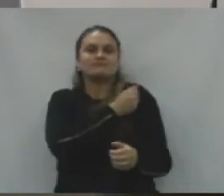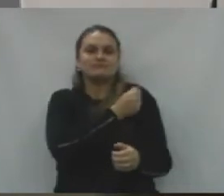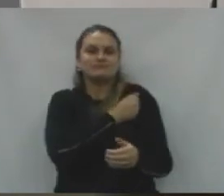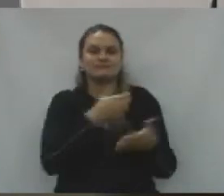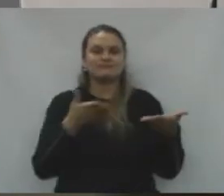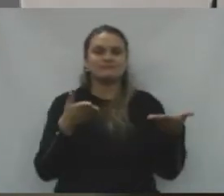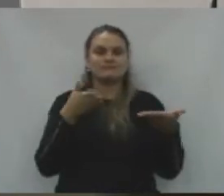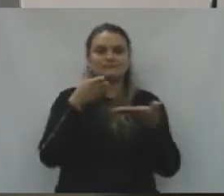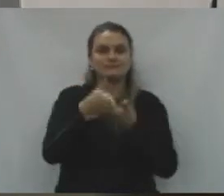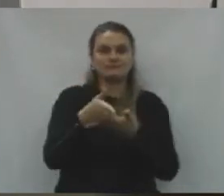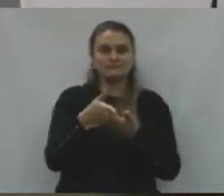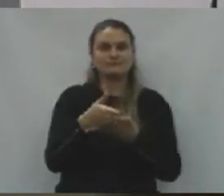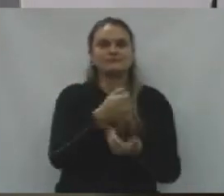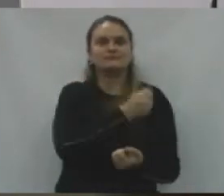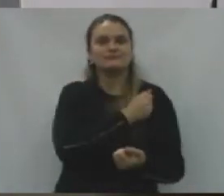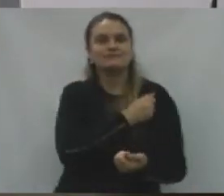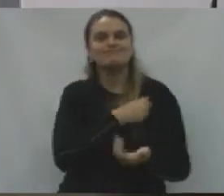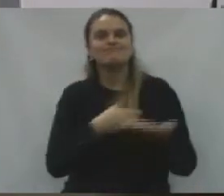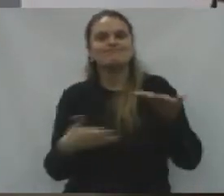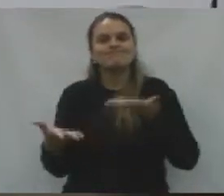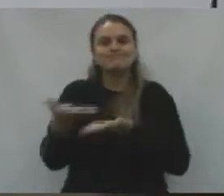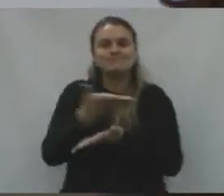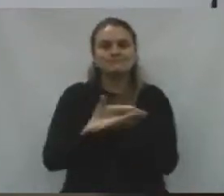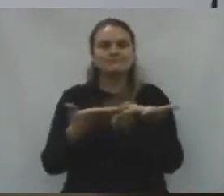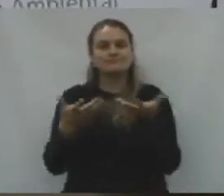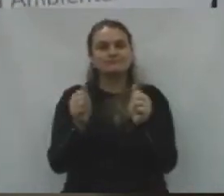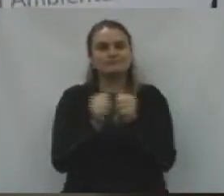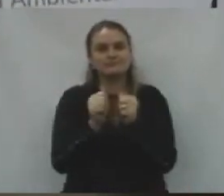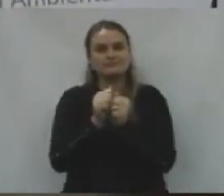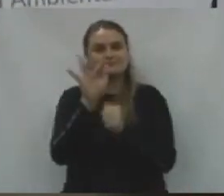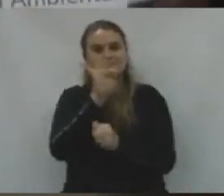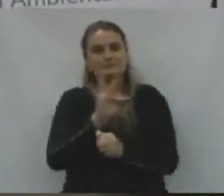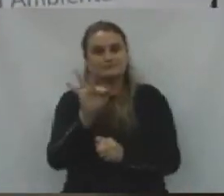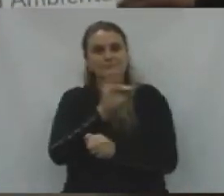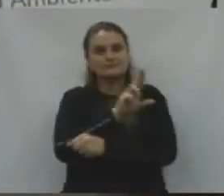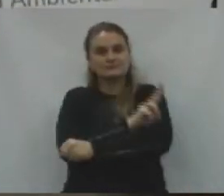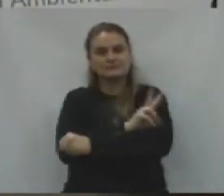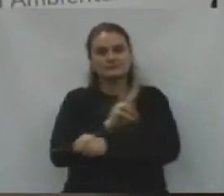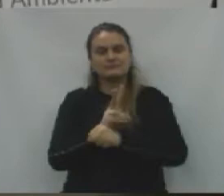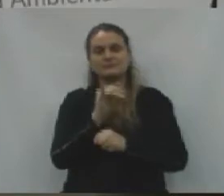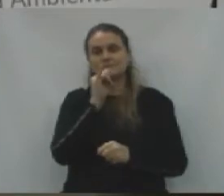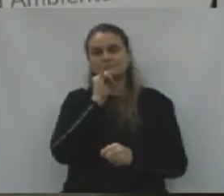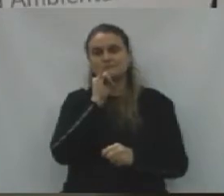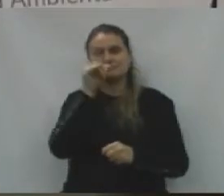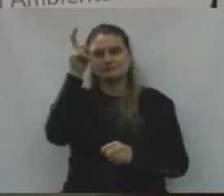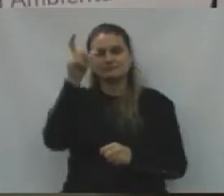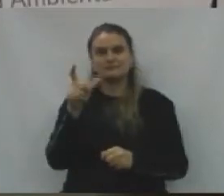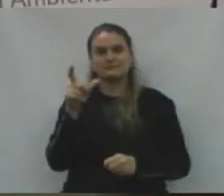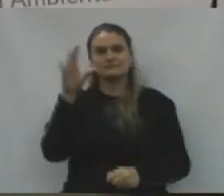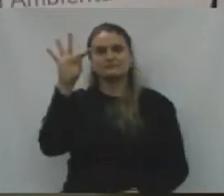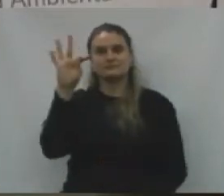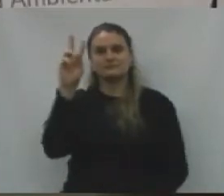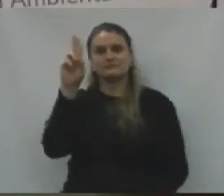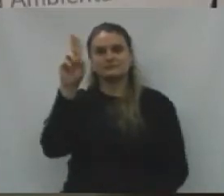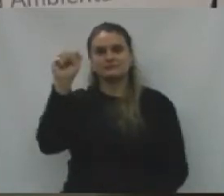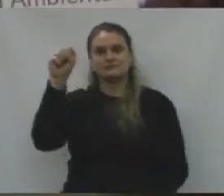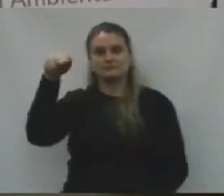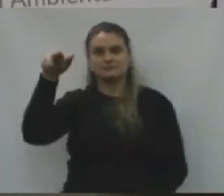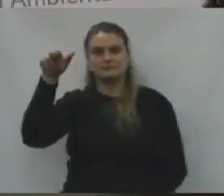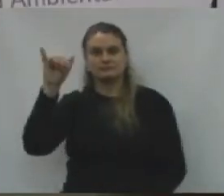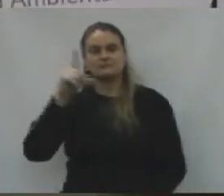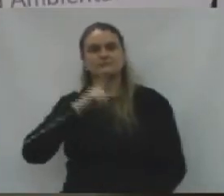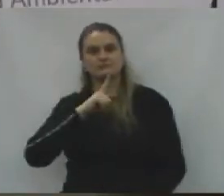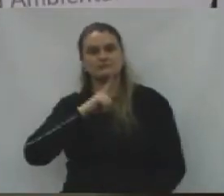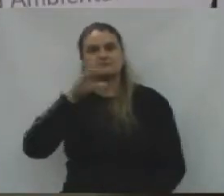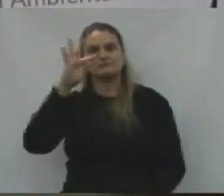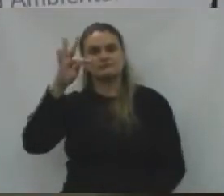esse envolvimento traz cada vez mais os acadêmicos para junto da Uniuv, como, por exemplo, a Tuane, que